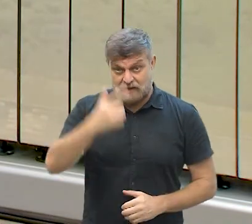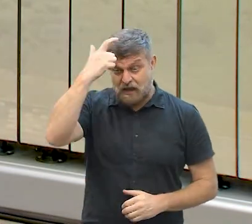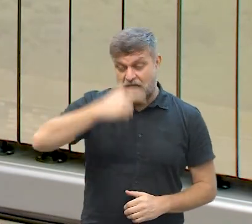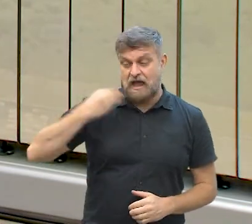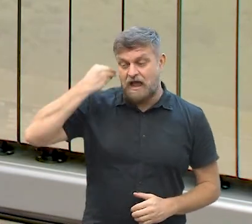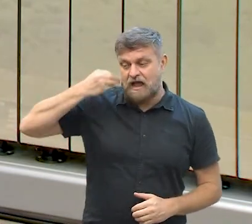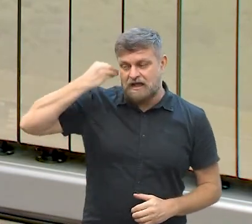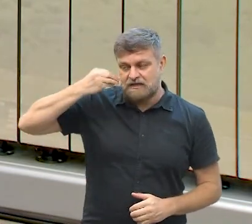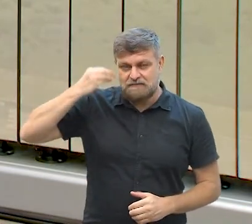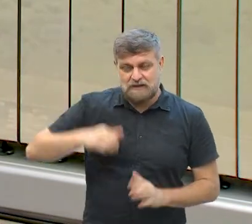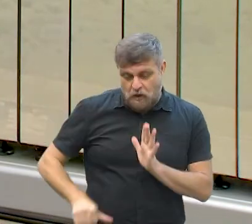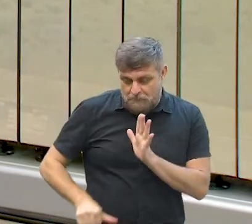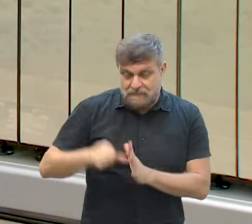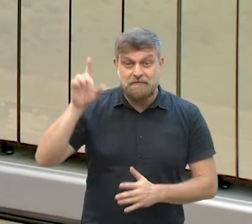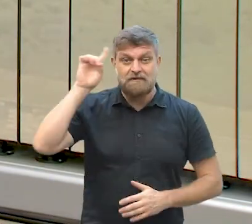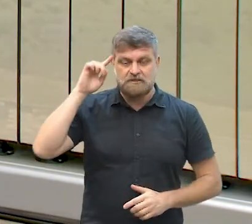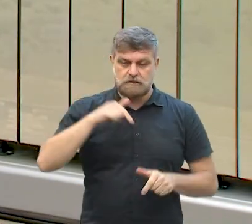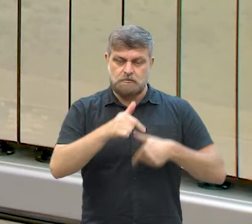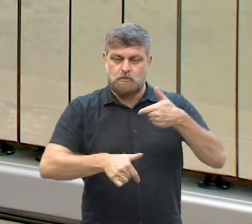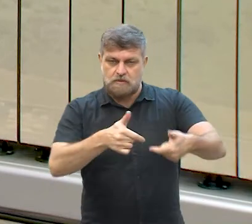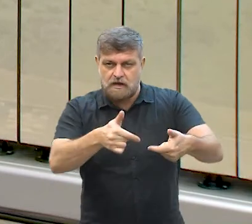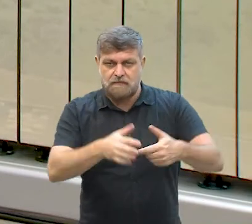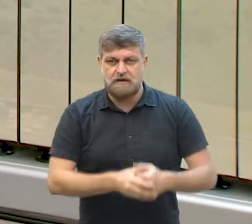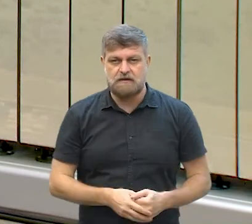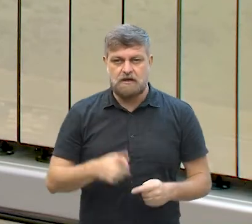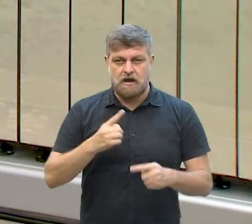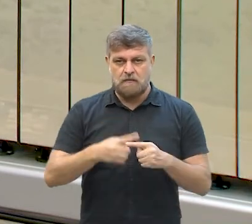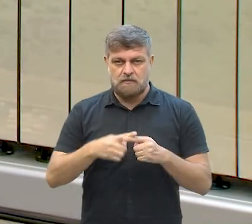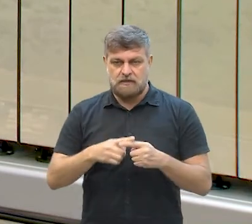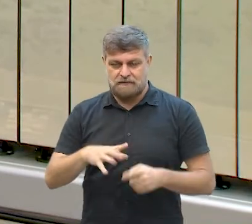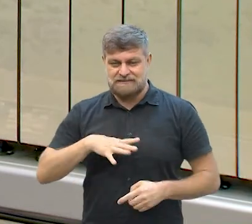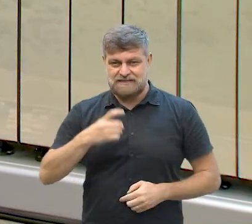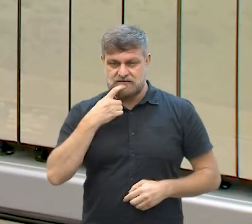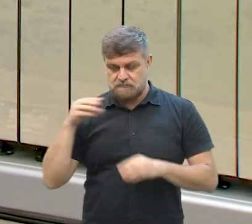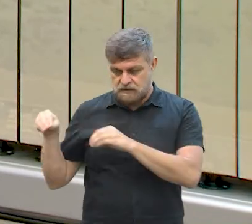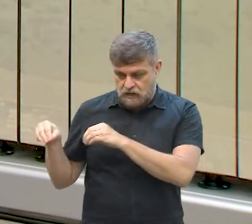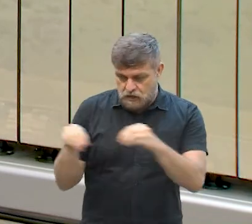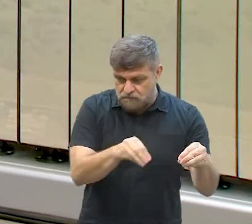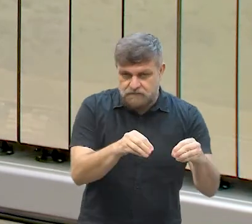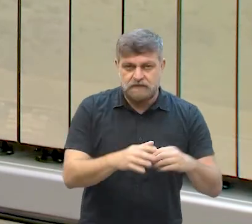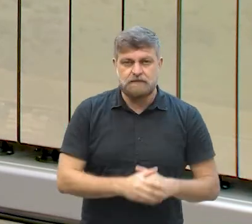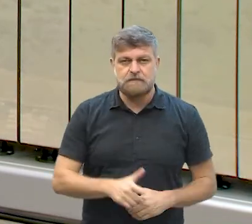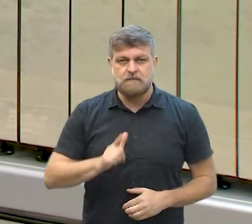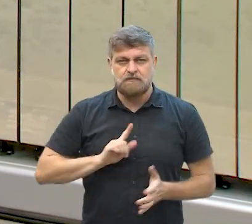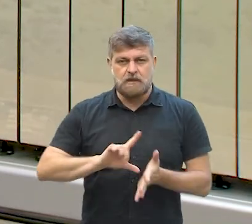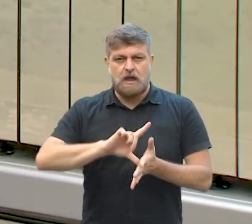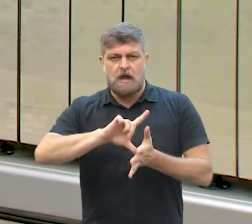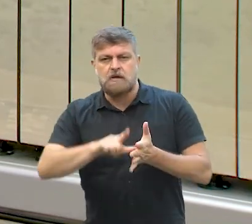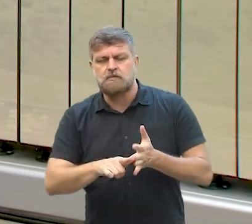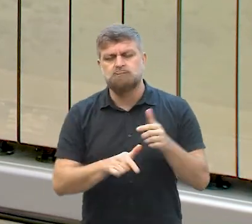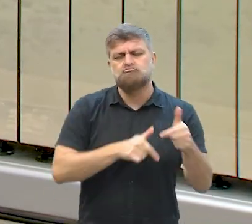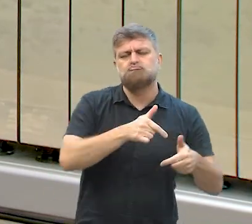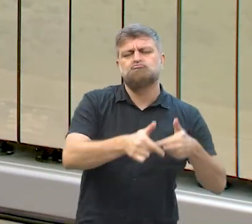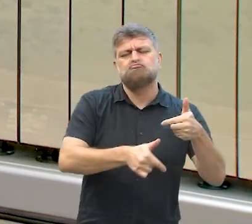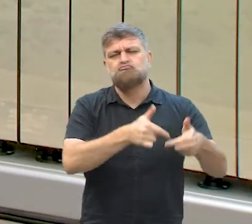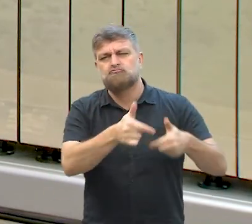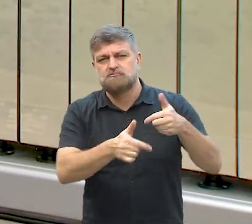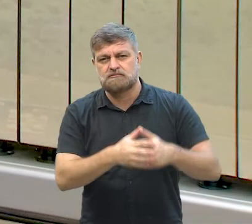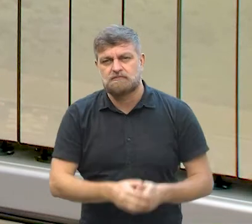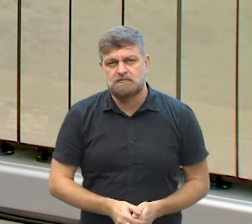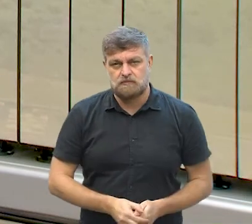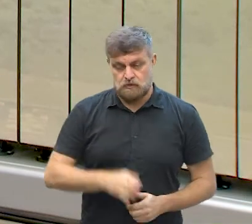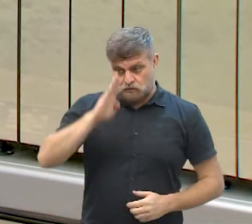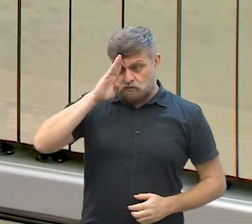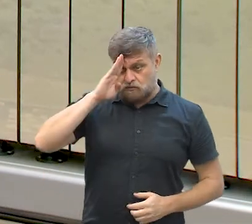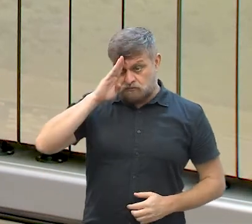uma experiência que eu passei no primeiro dia de serviço, porque eu cheguei aqui em Campinas, me apresentei e depois no outro serviço, né, o